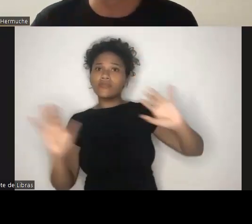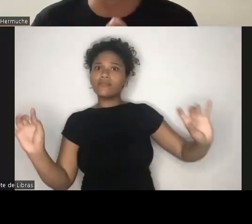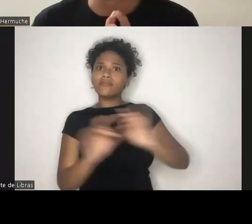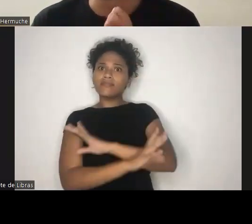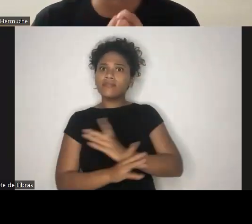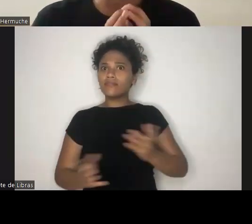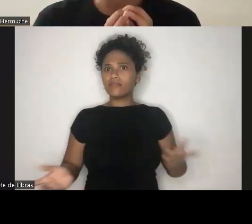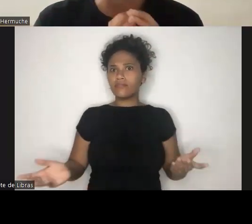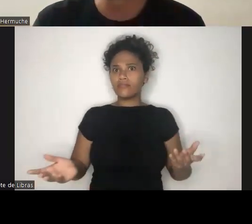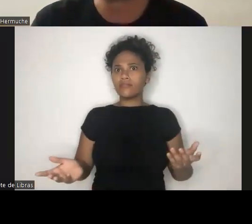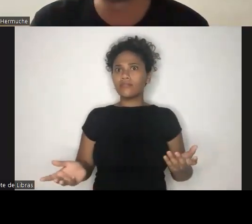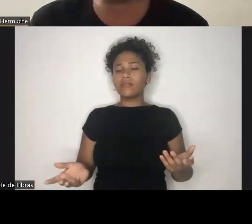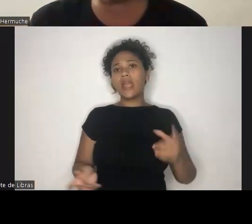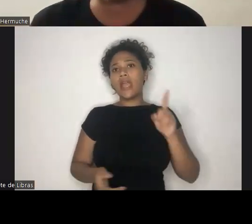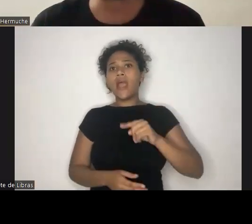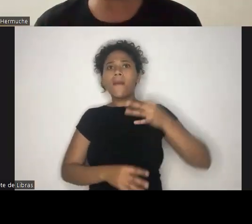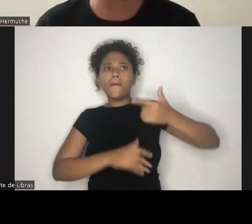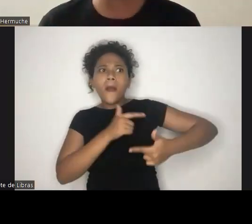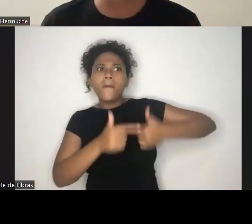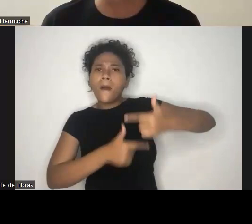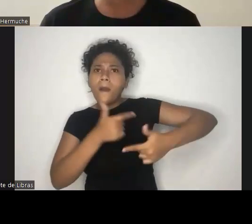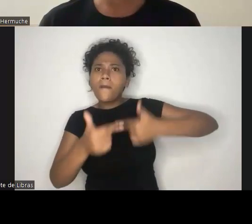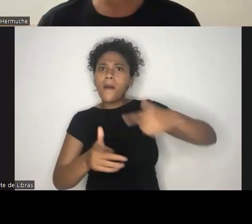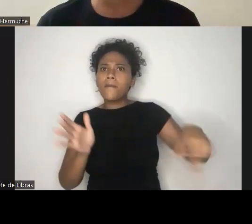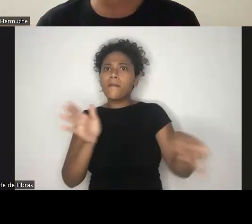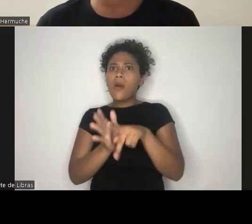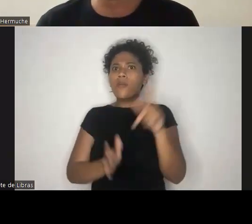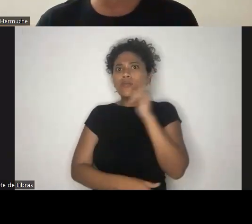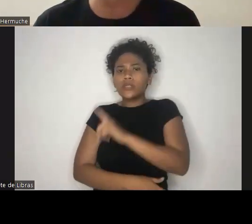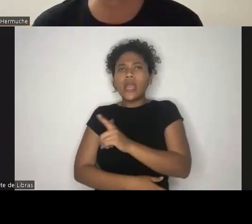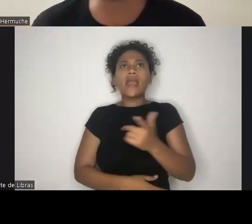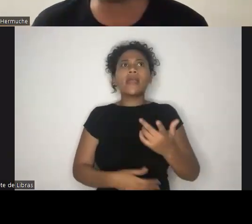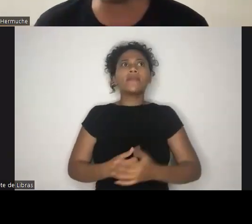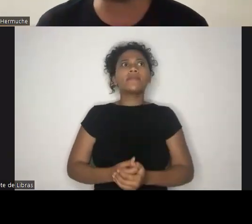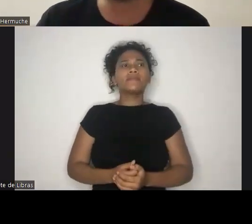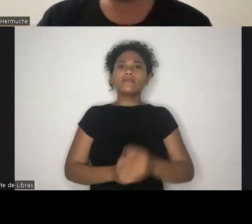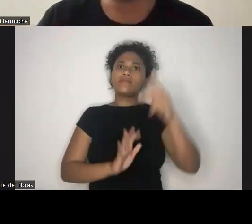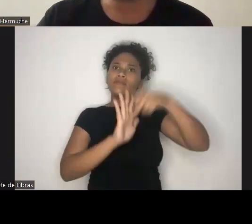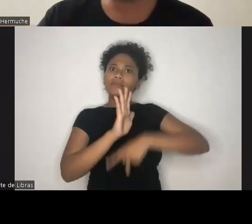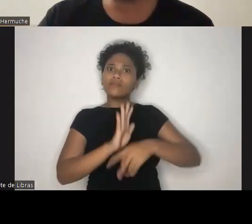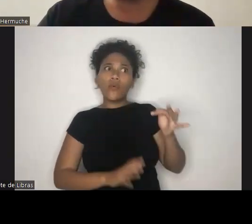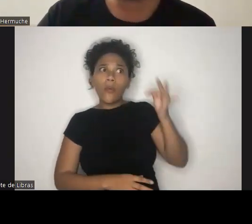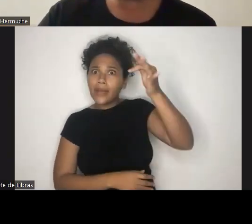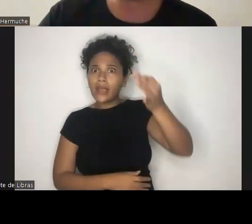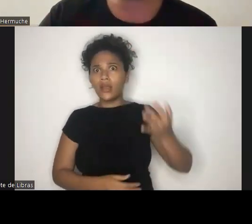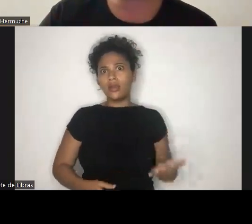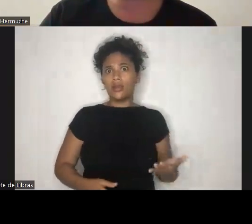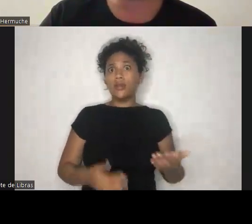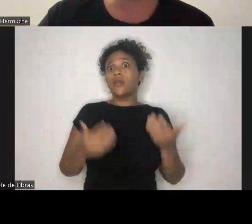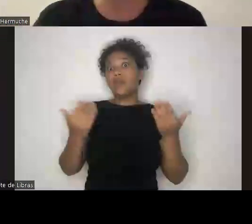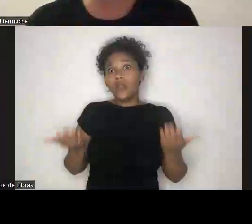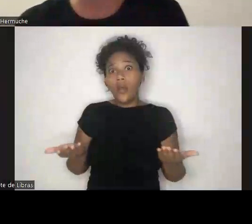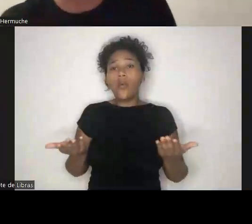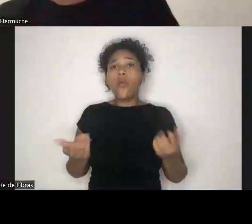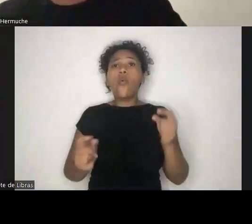é ele ele foi trabalhado para que ele se tornasse é um projeto do amanhã então o que